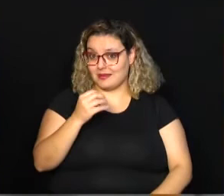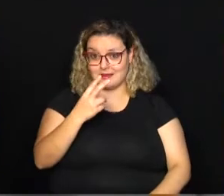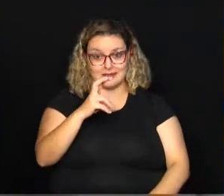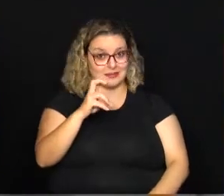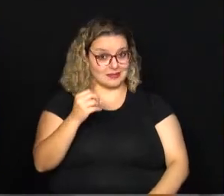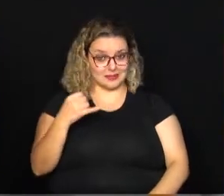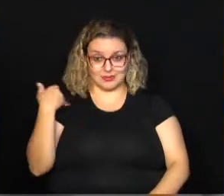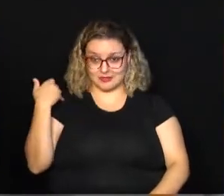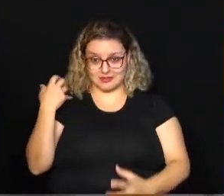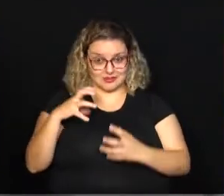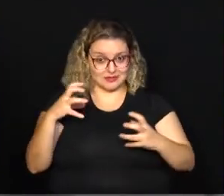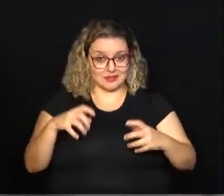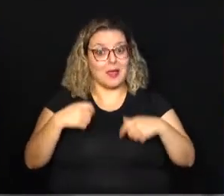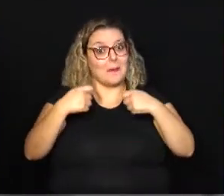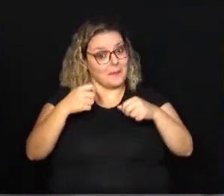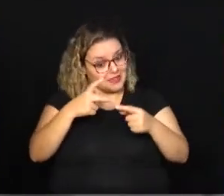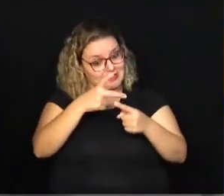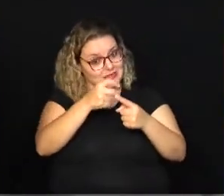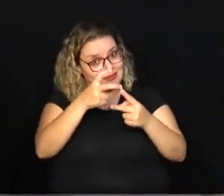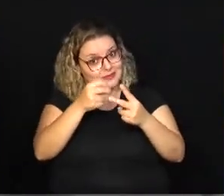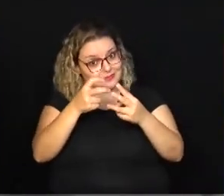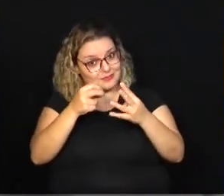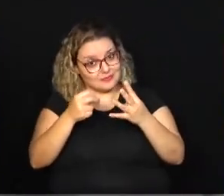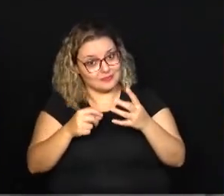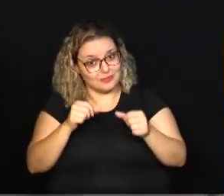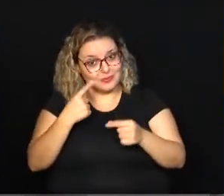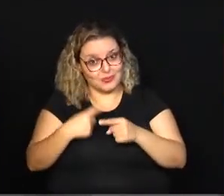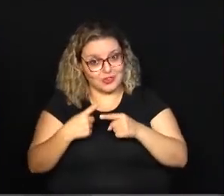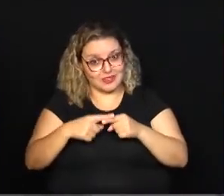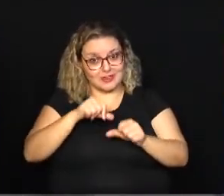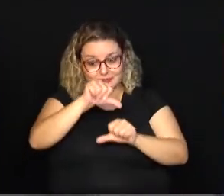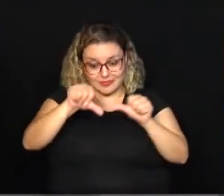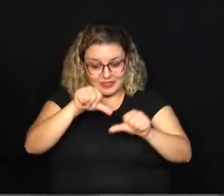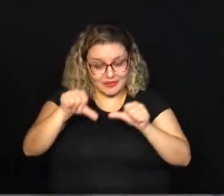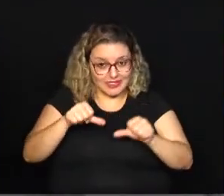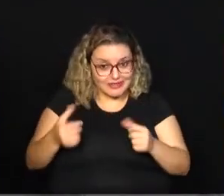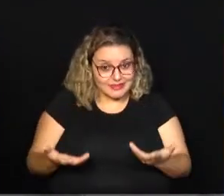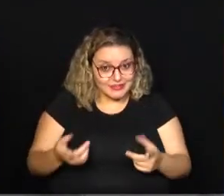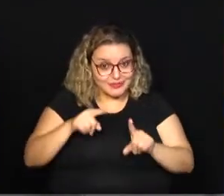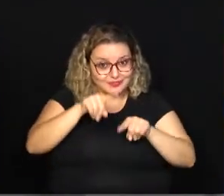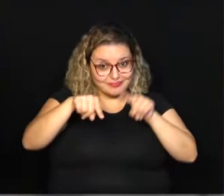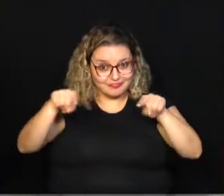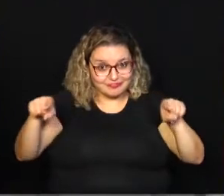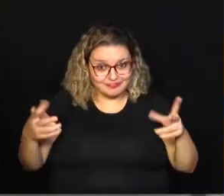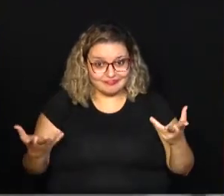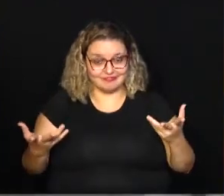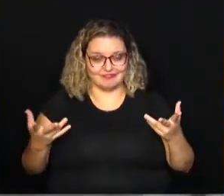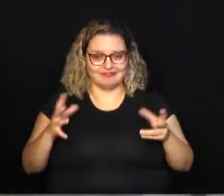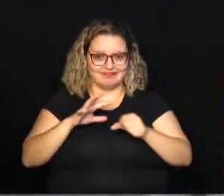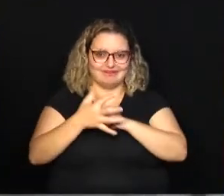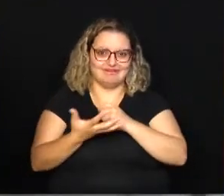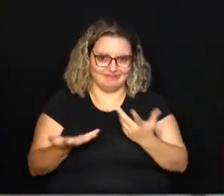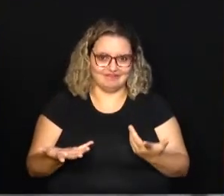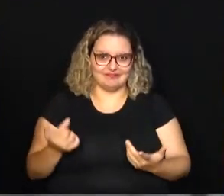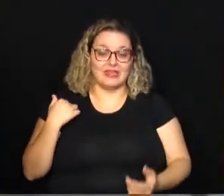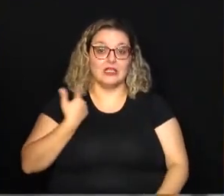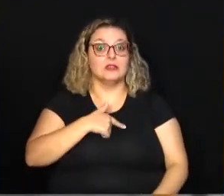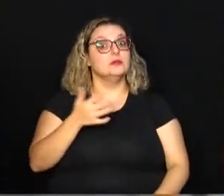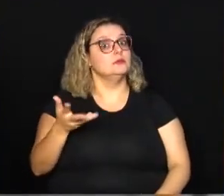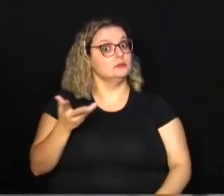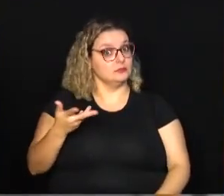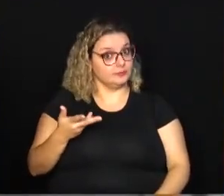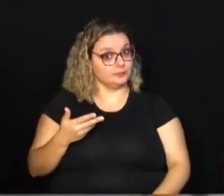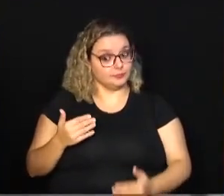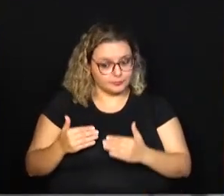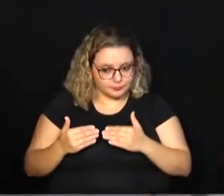ter que proteger esse pessoal também. Tudo isso faz parte do leite. É o que eu estou falando. Nós estamos correndo um pouquinho na